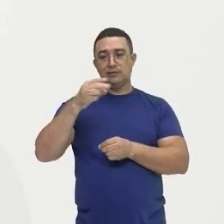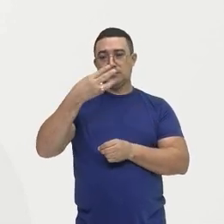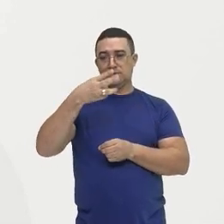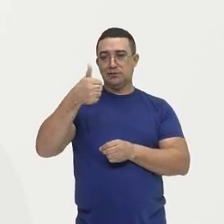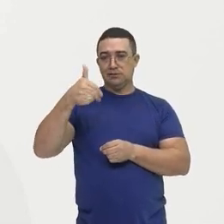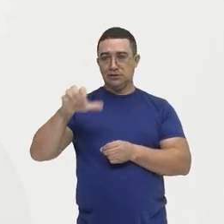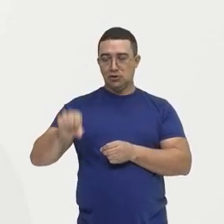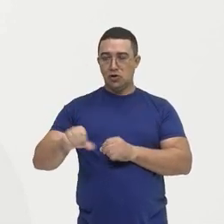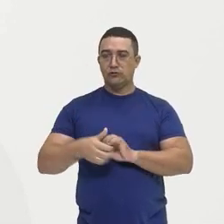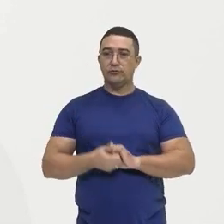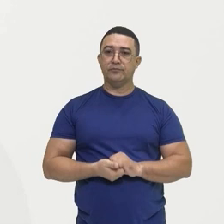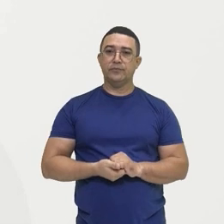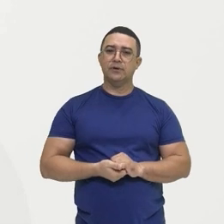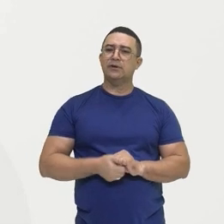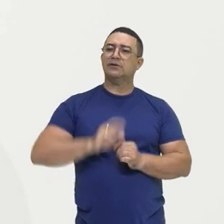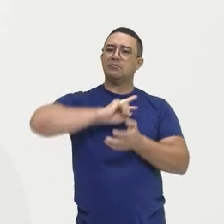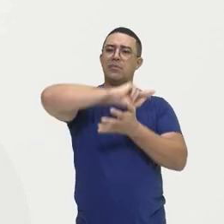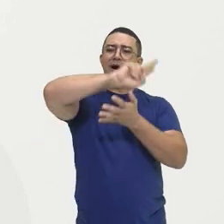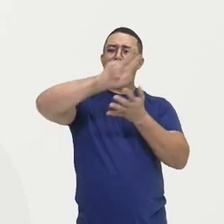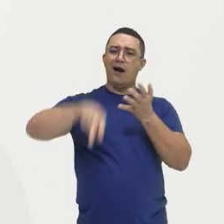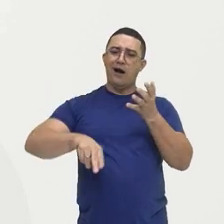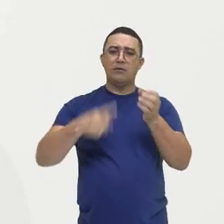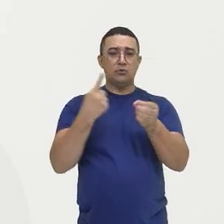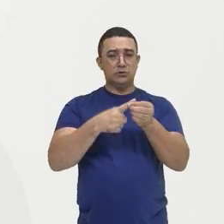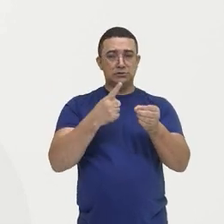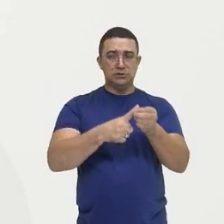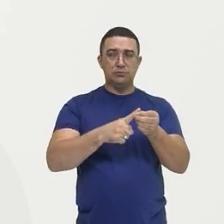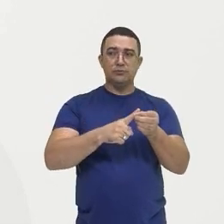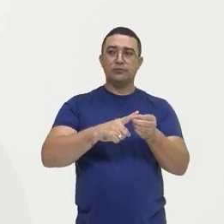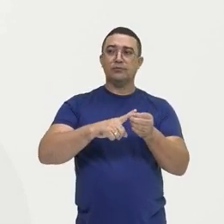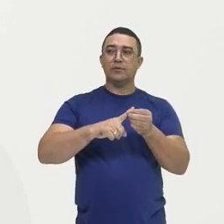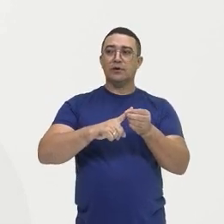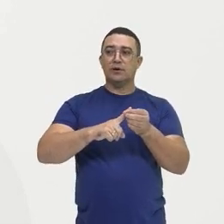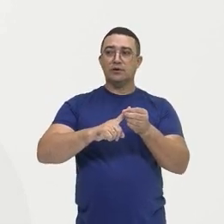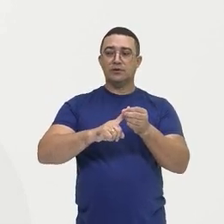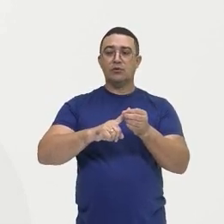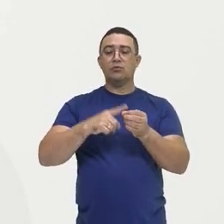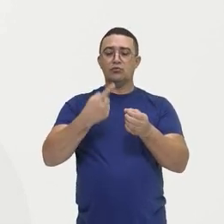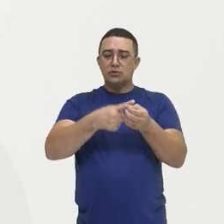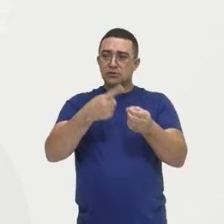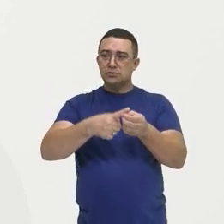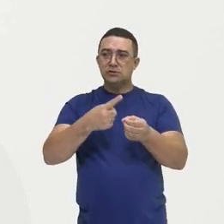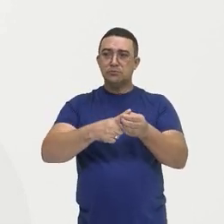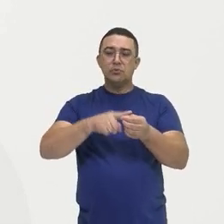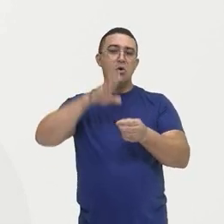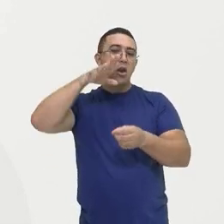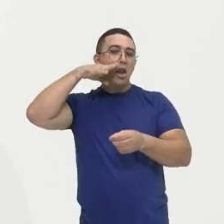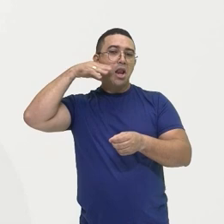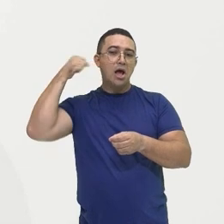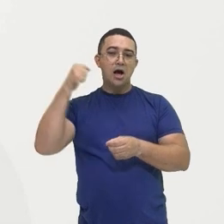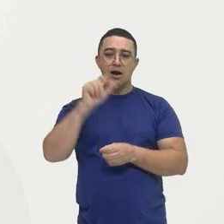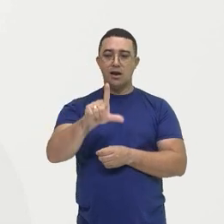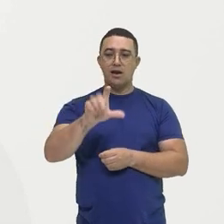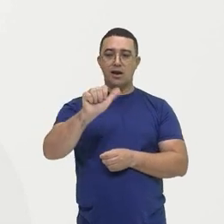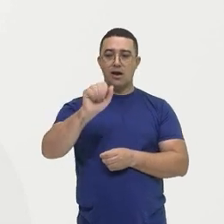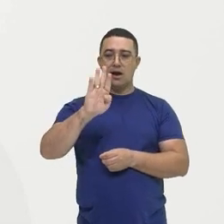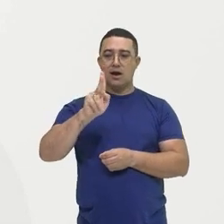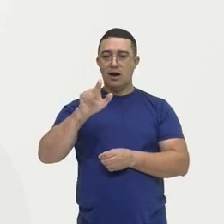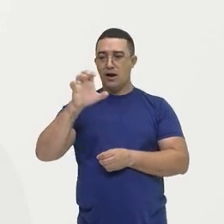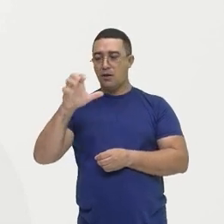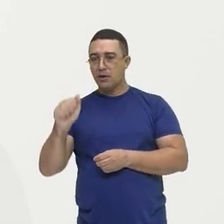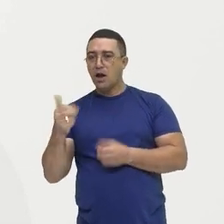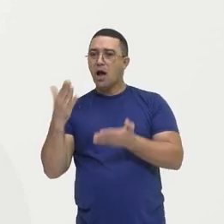Lábrea, Porto Velho, aqui a gente observa que Lábrea, olha, teve aí uma maior quantidade de área desmatada,